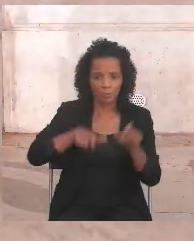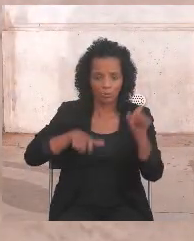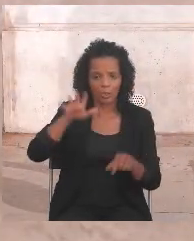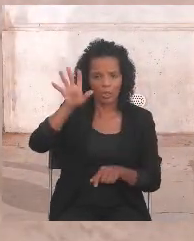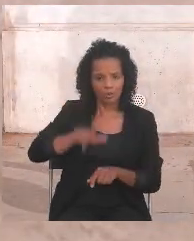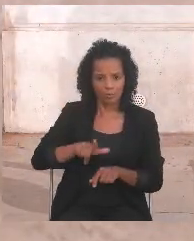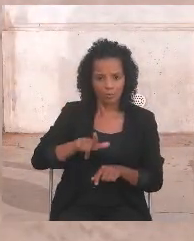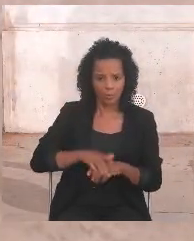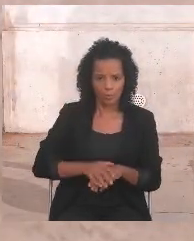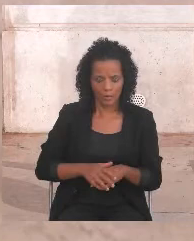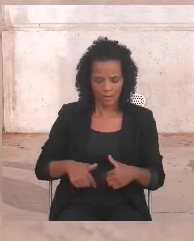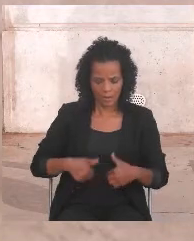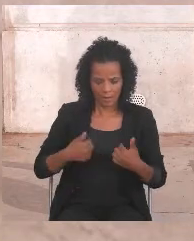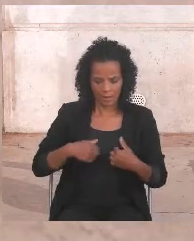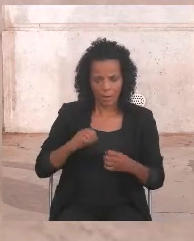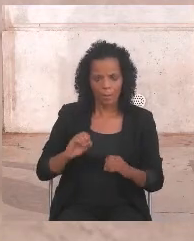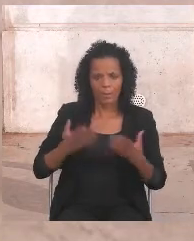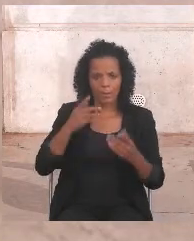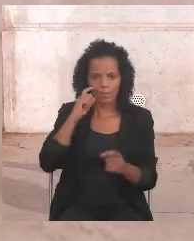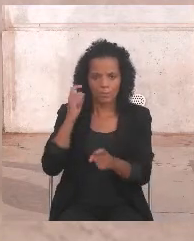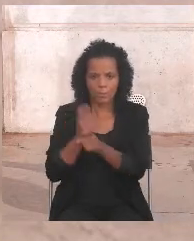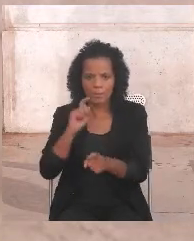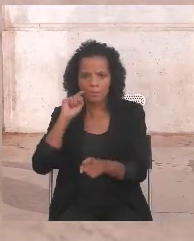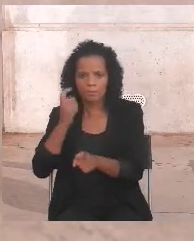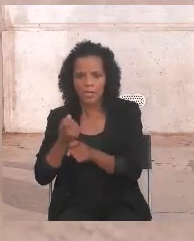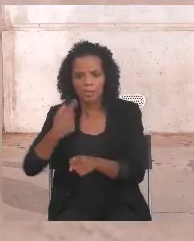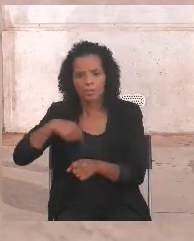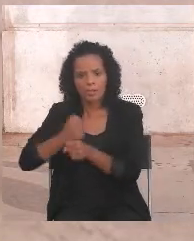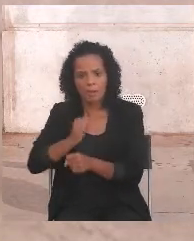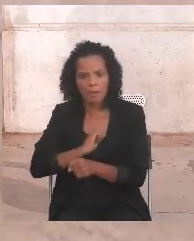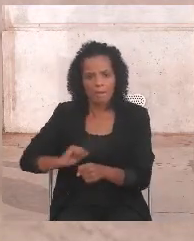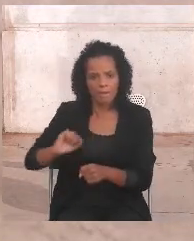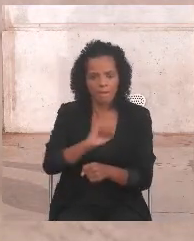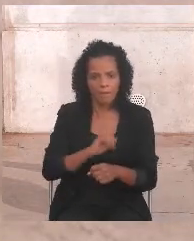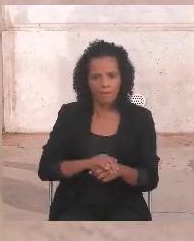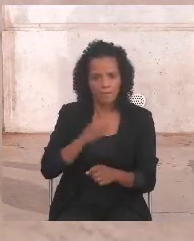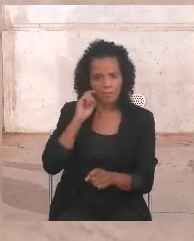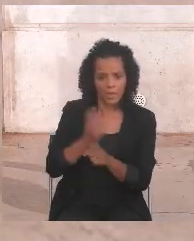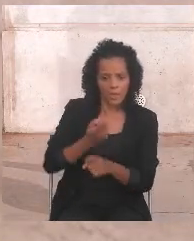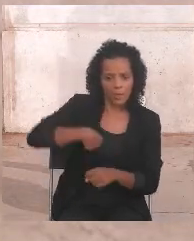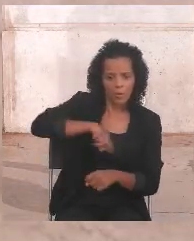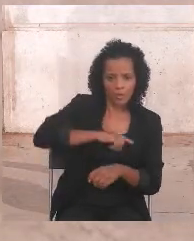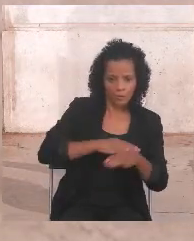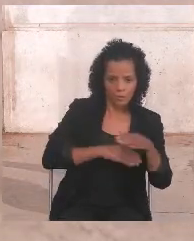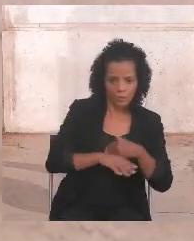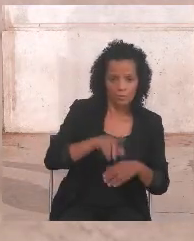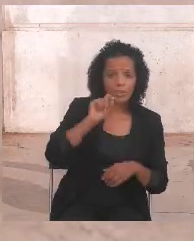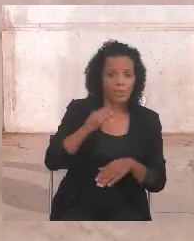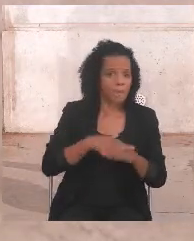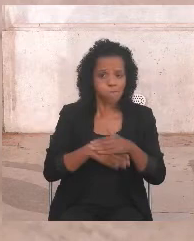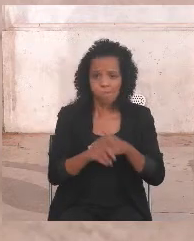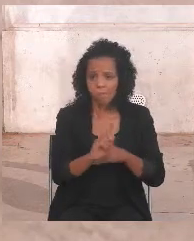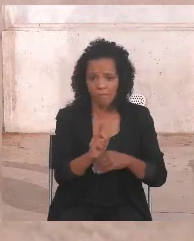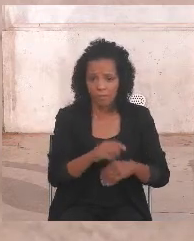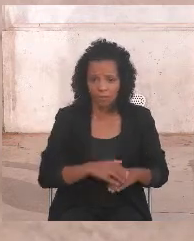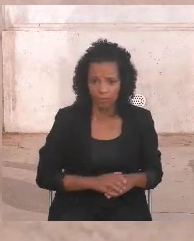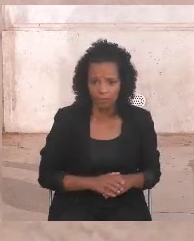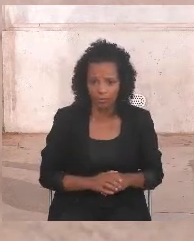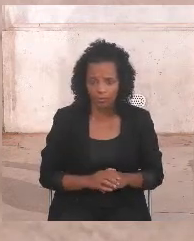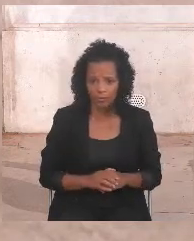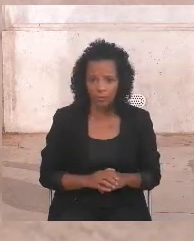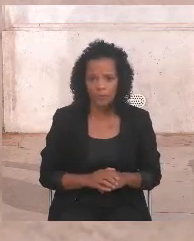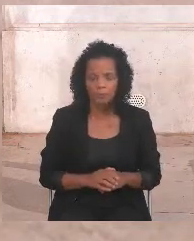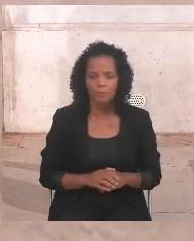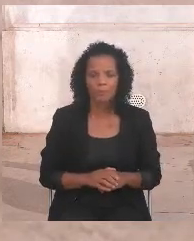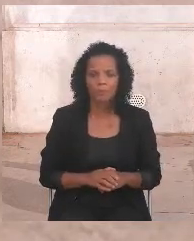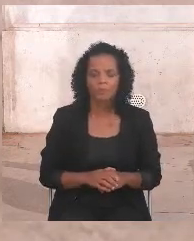têm que ser os primeiros a fiscalizar aquilo que fazemos. A fiscalizar aquilo que fazemos e aquilo que não fazemos.